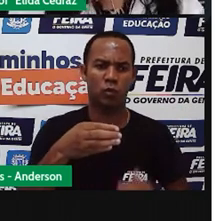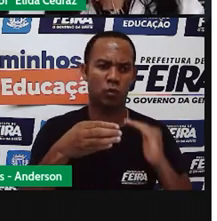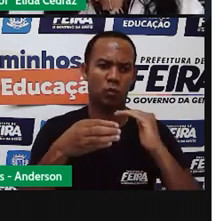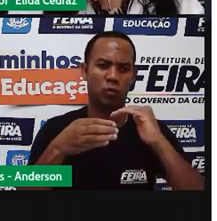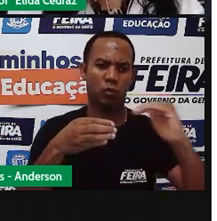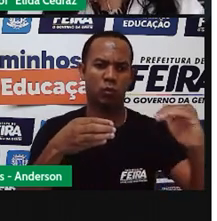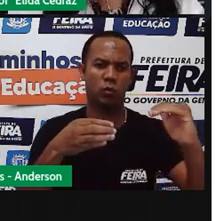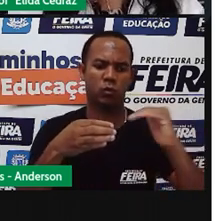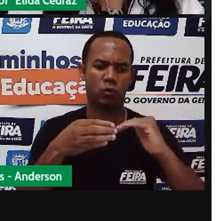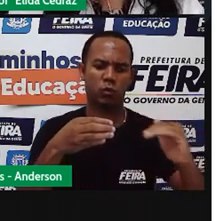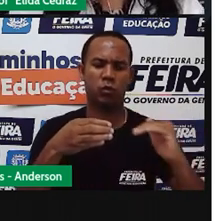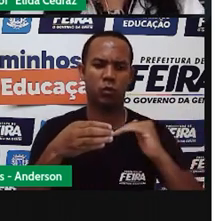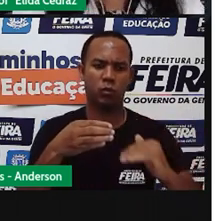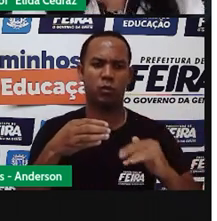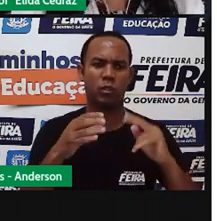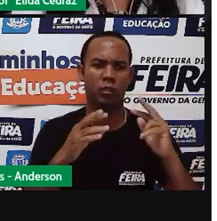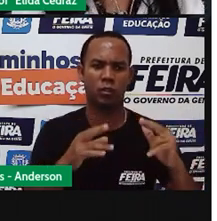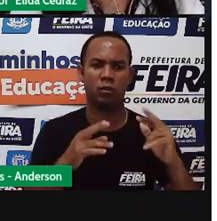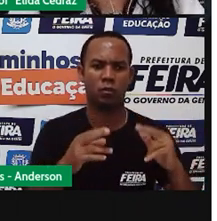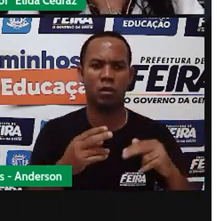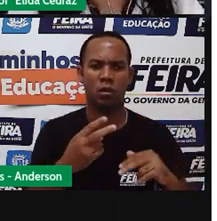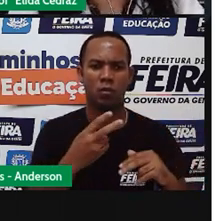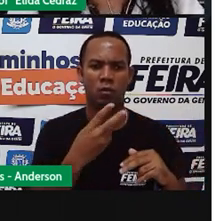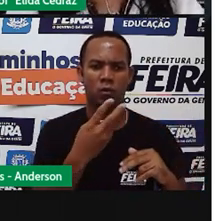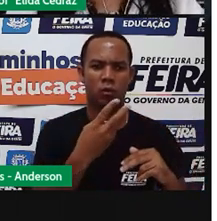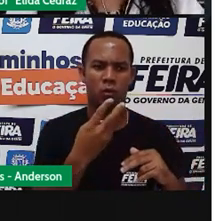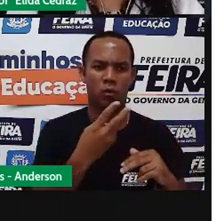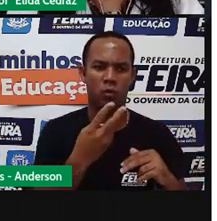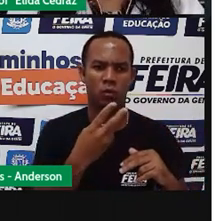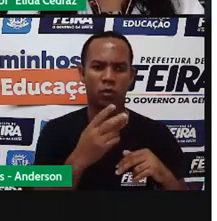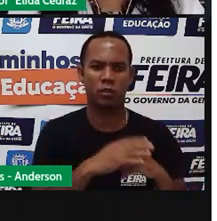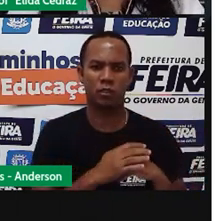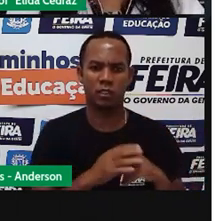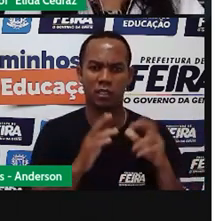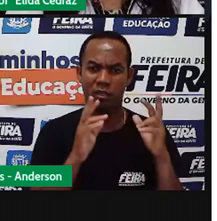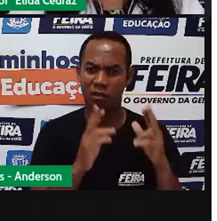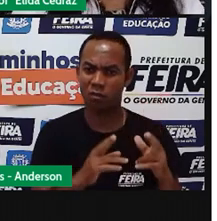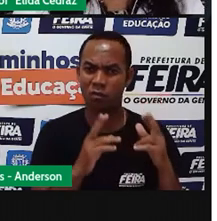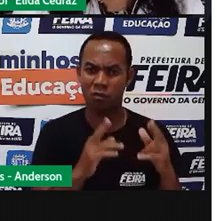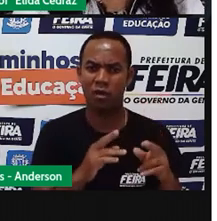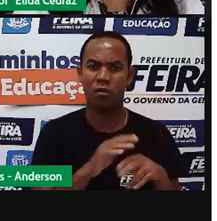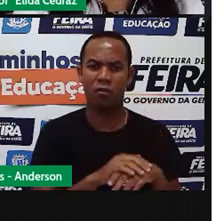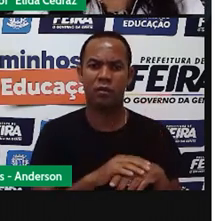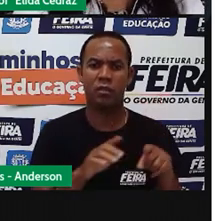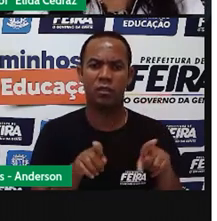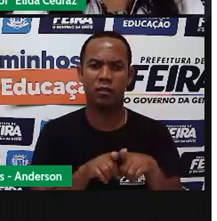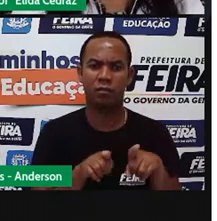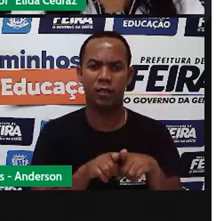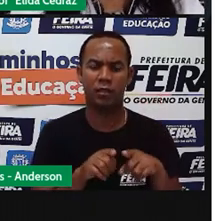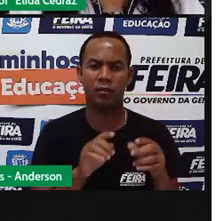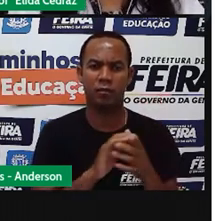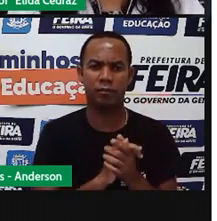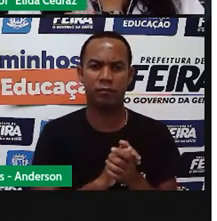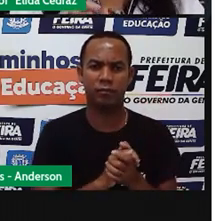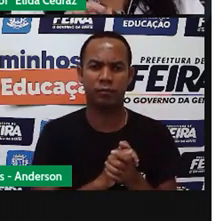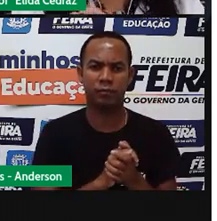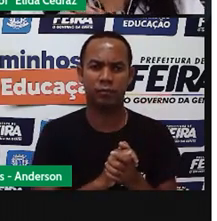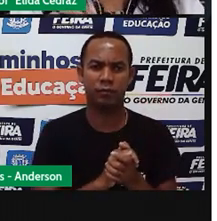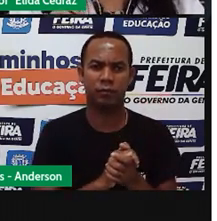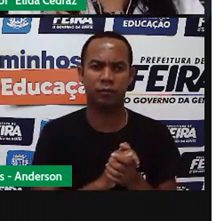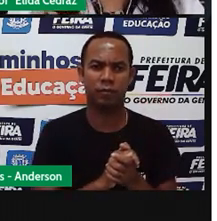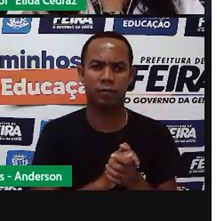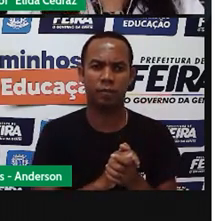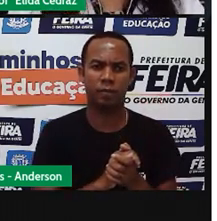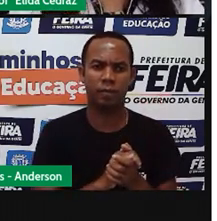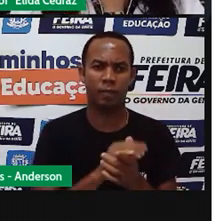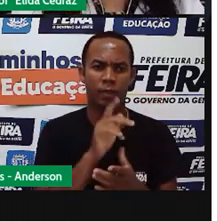dividir com a mesma quantidade em 2 recipientes do mesmo, que tem a mesma capacidade. Ali a